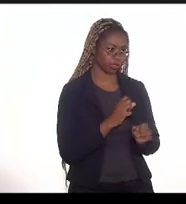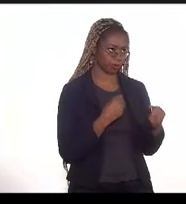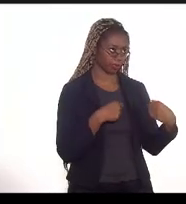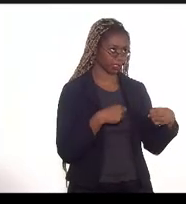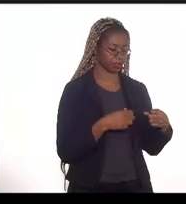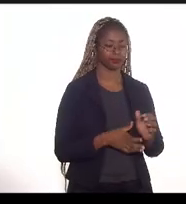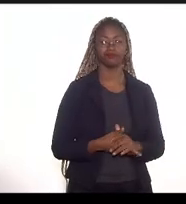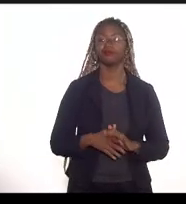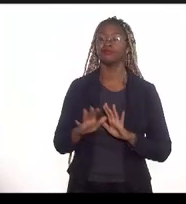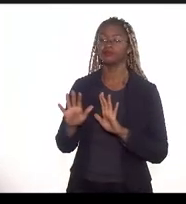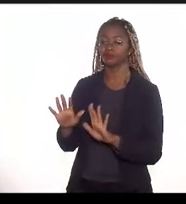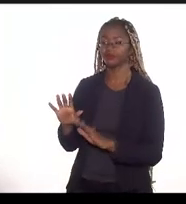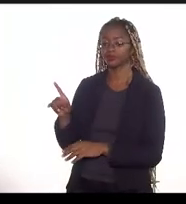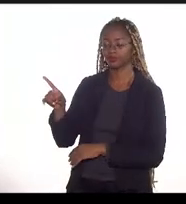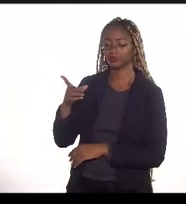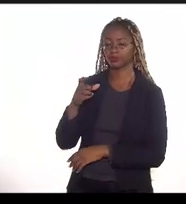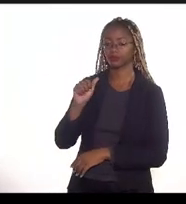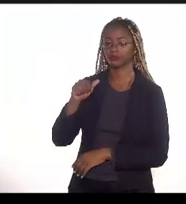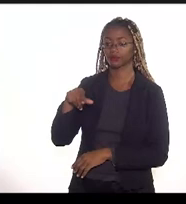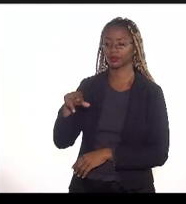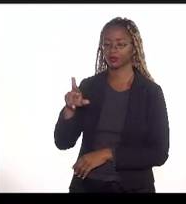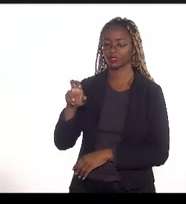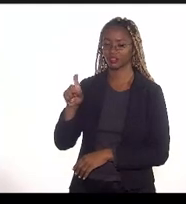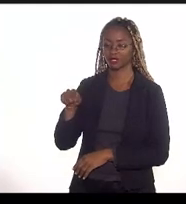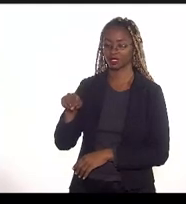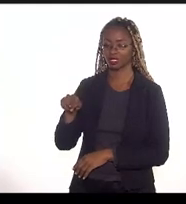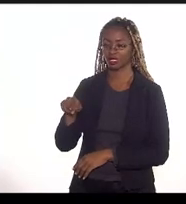Fundes. Fundes.